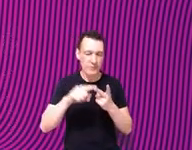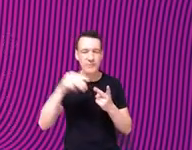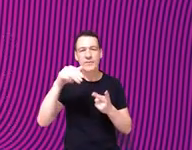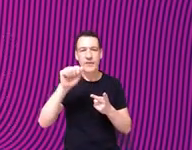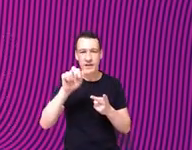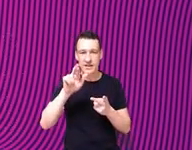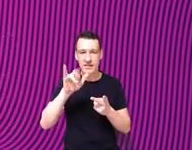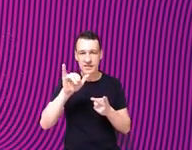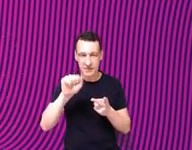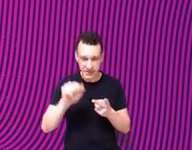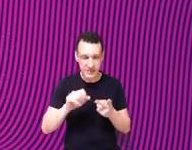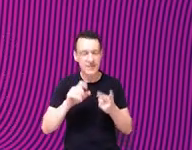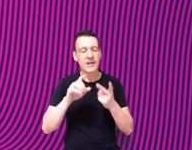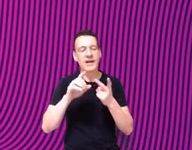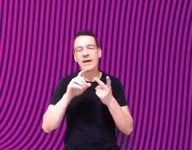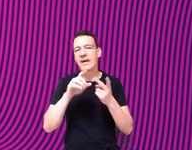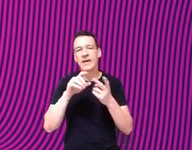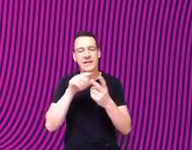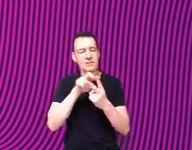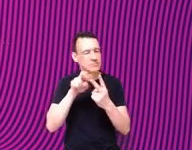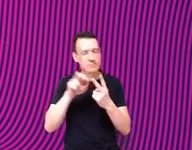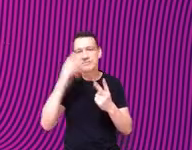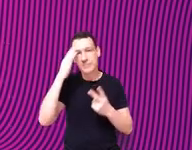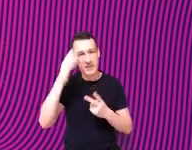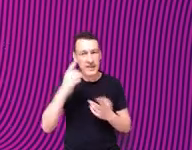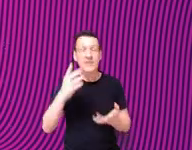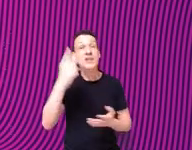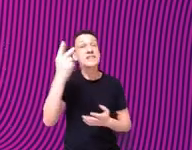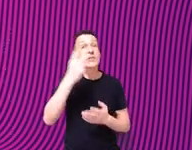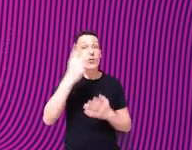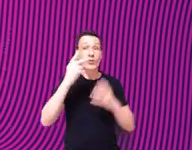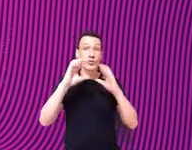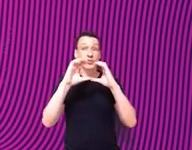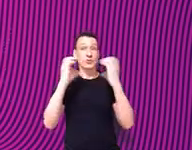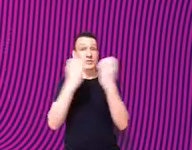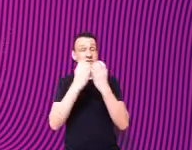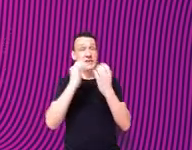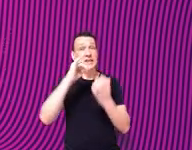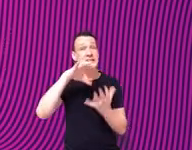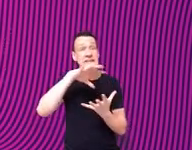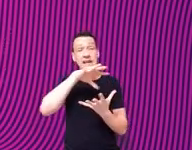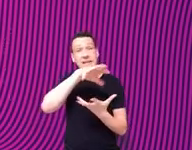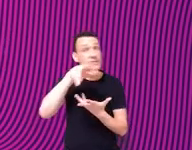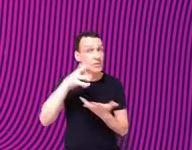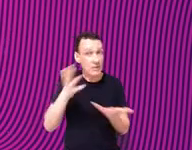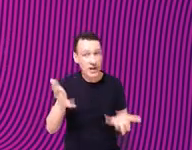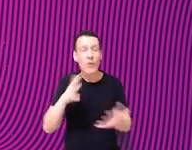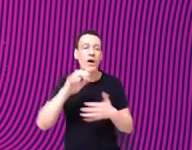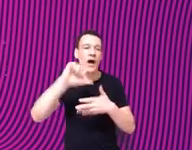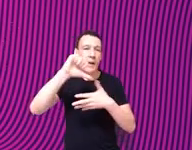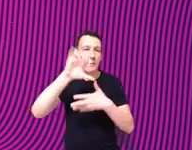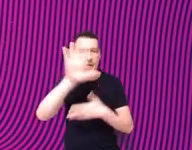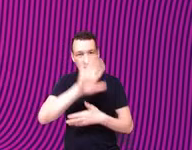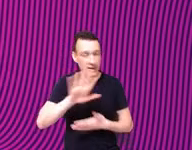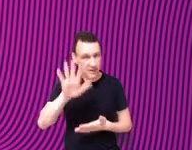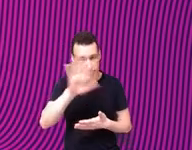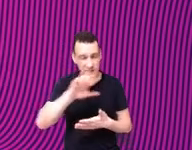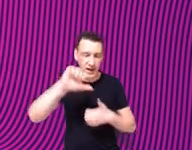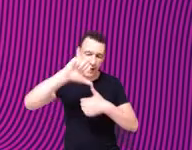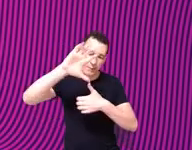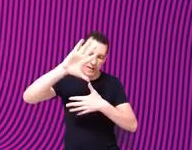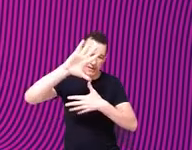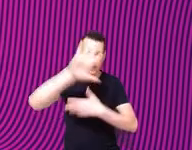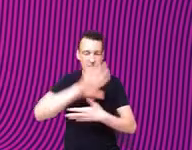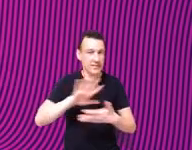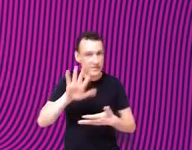Prazer participar desse segundo Summit Internacional Américas, em tão boa companhia, vocês dois, mais o Walter, né?